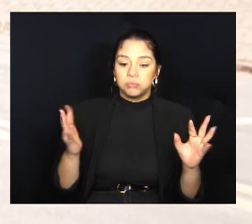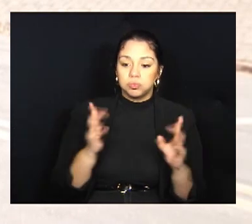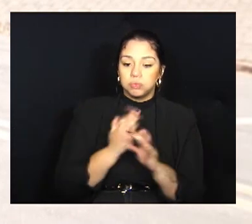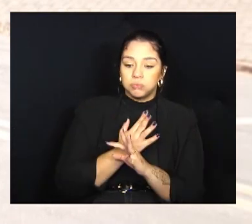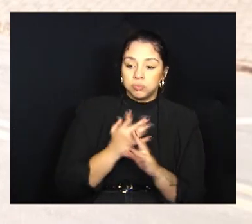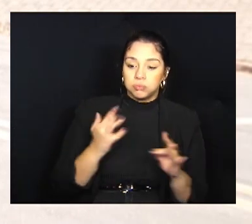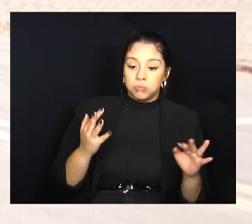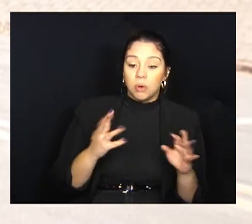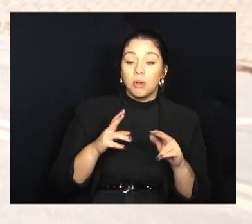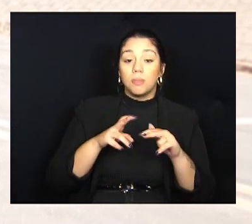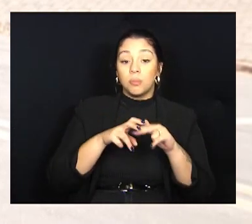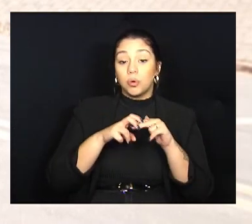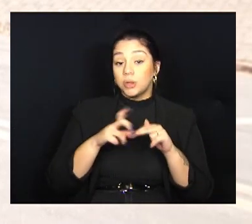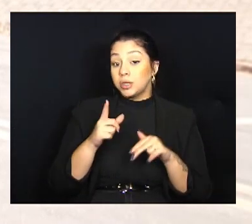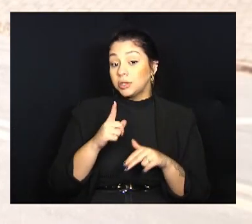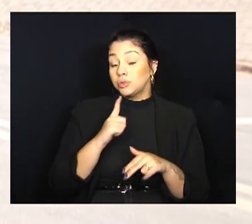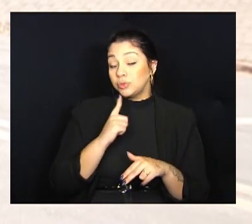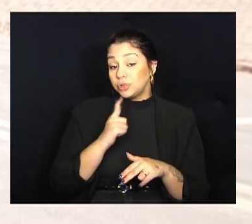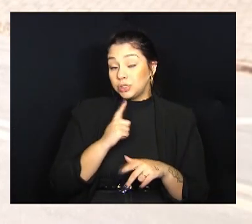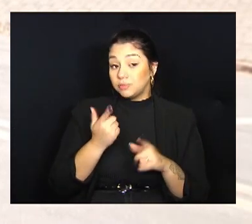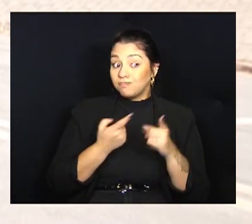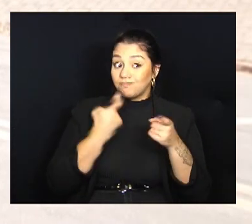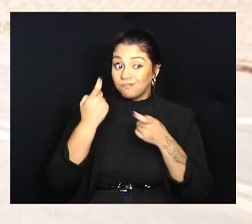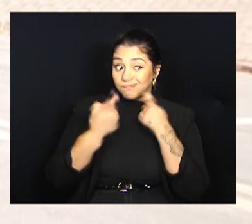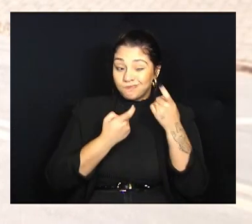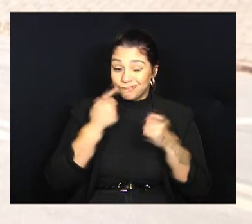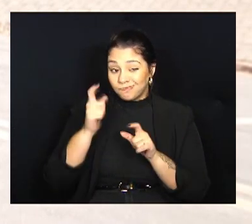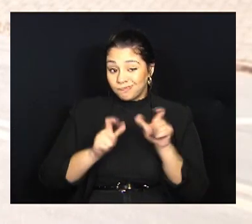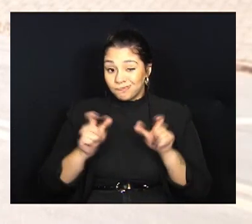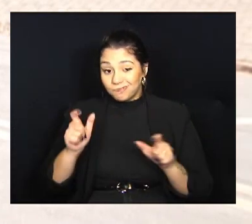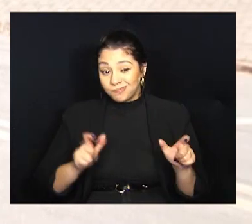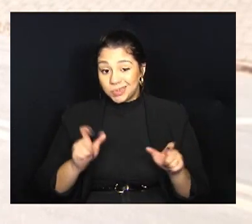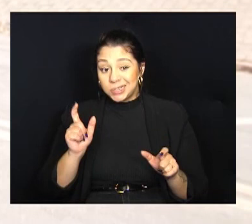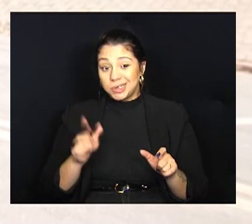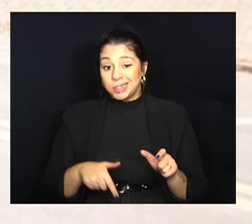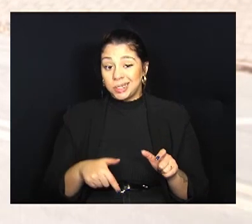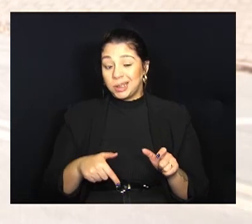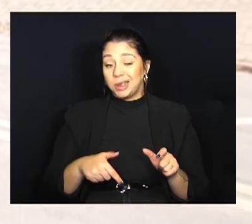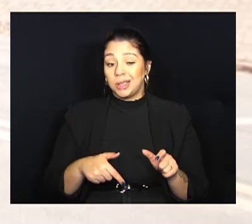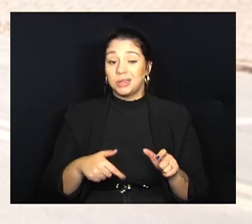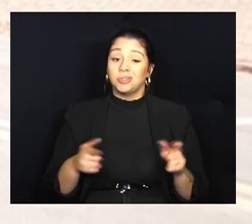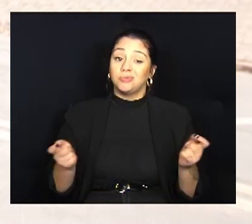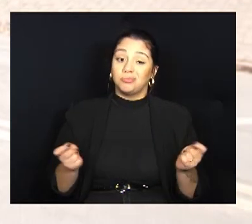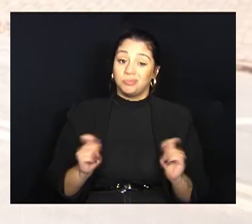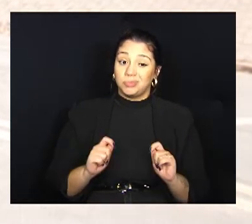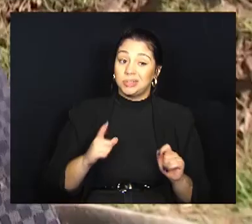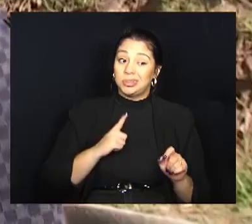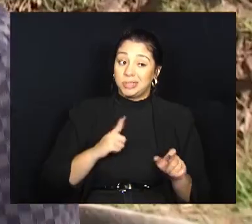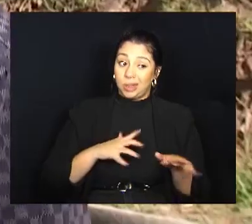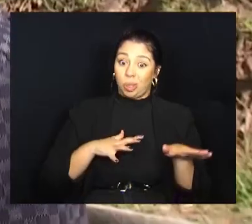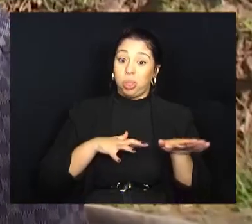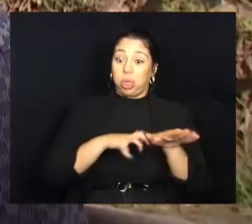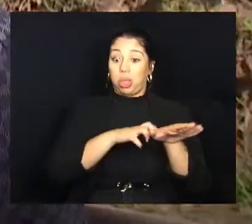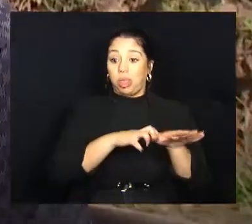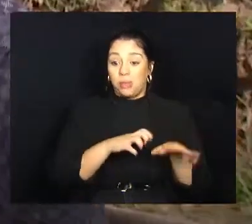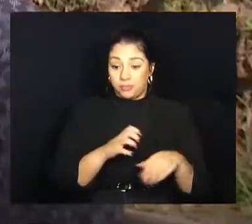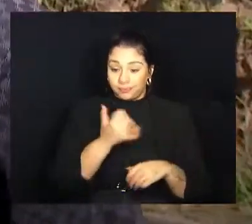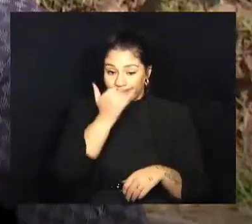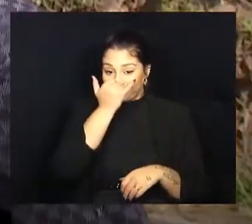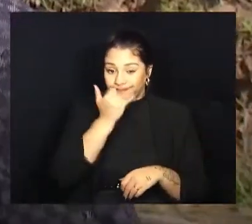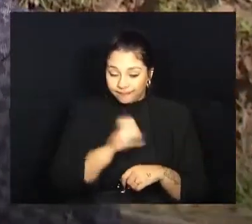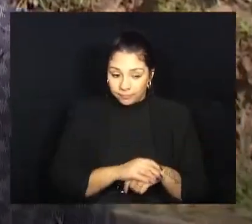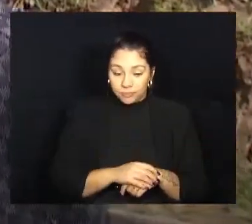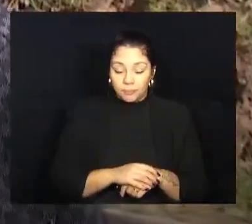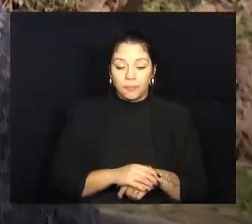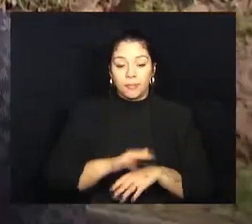Por isso, existia uma preocupação muito grande com relação à possibilidade de acidentes. Essa lombada aqui já é